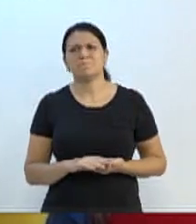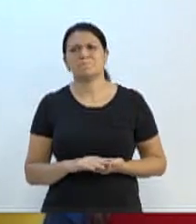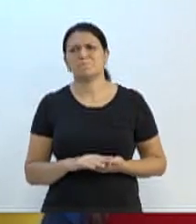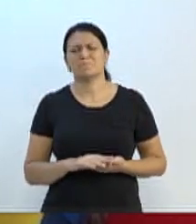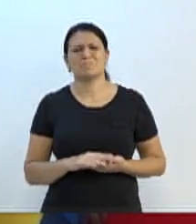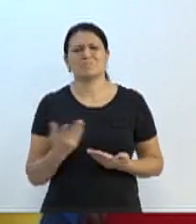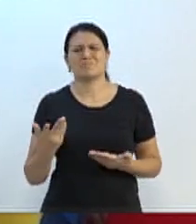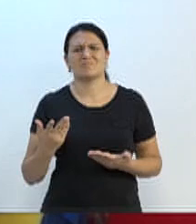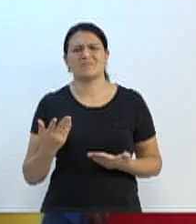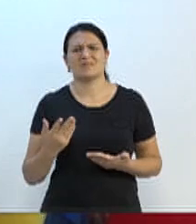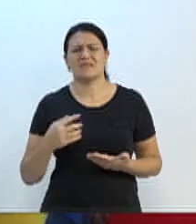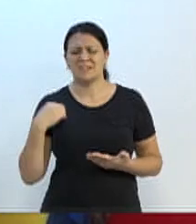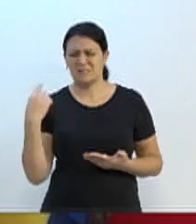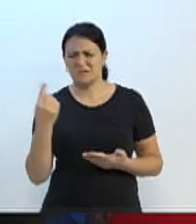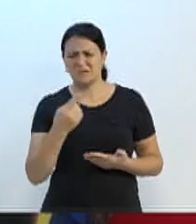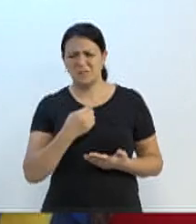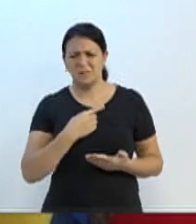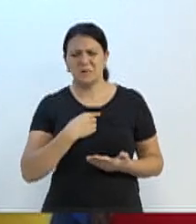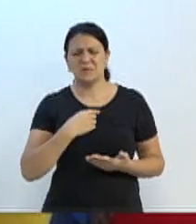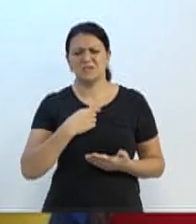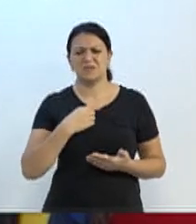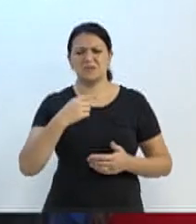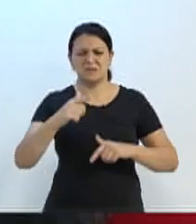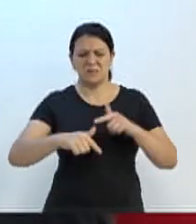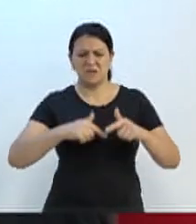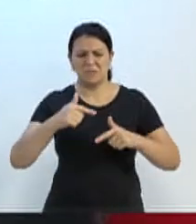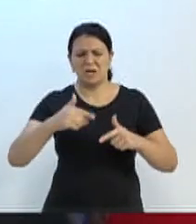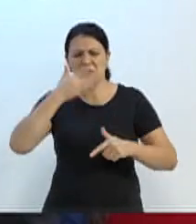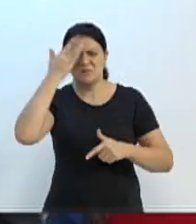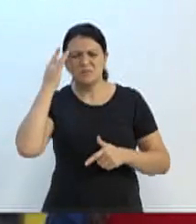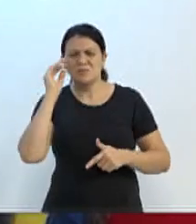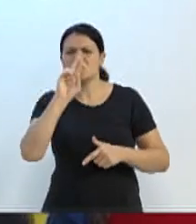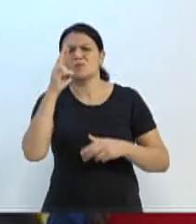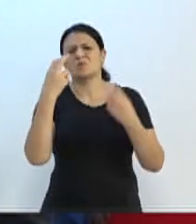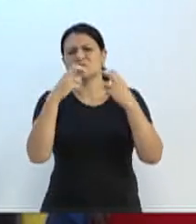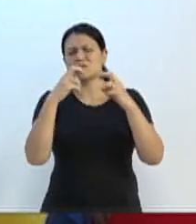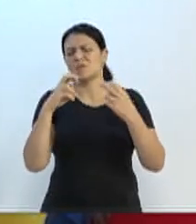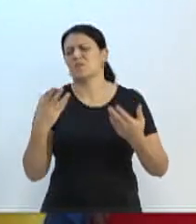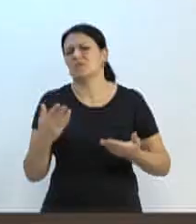porta do nosso trabalhador e do nosso usuário. Muito obrigado, senhor presidente.